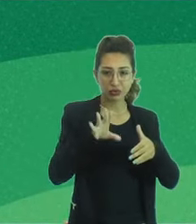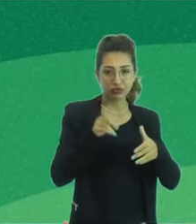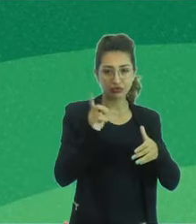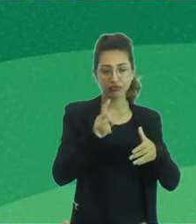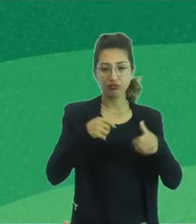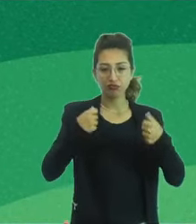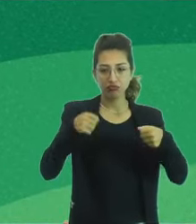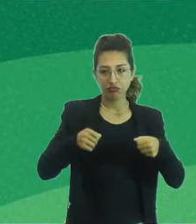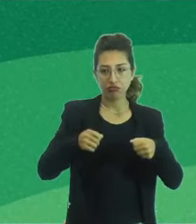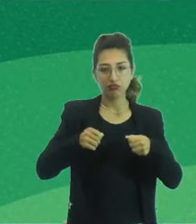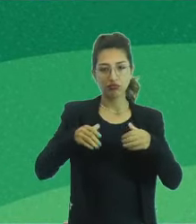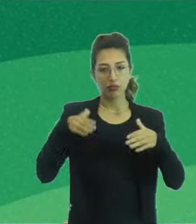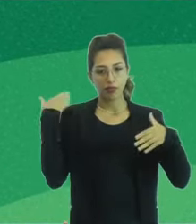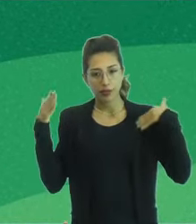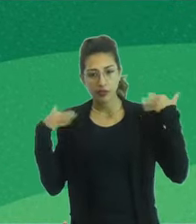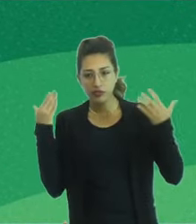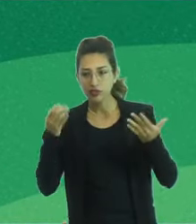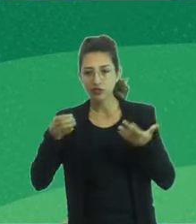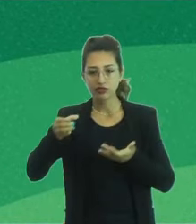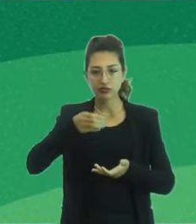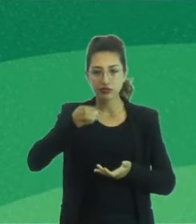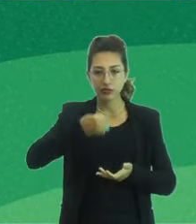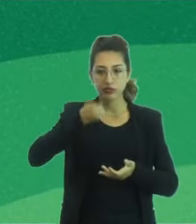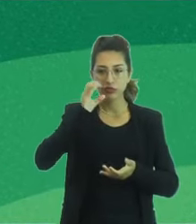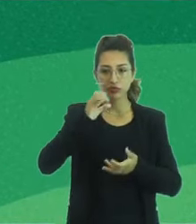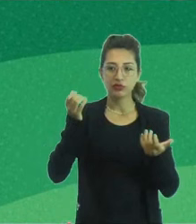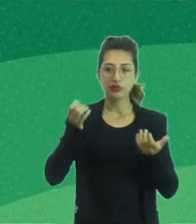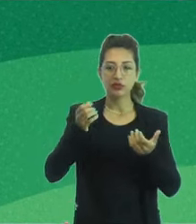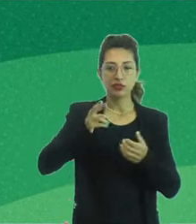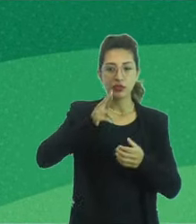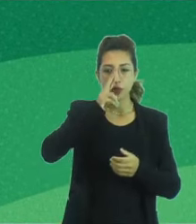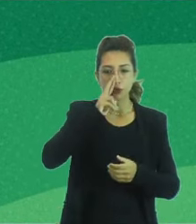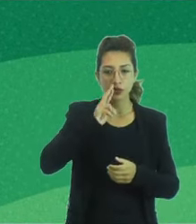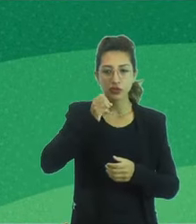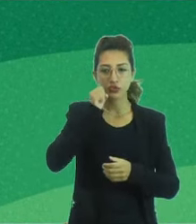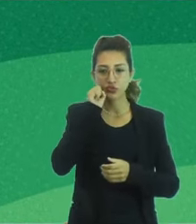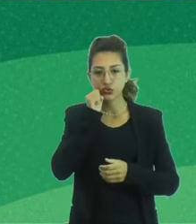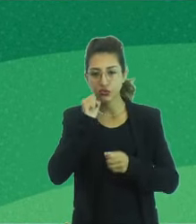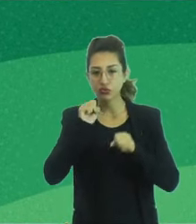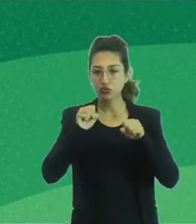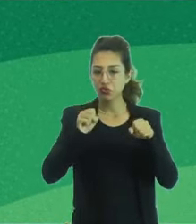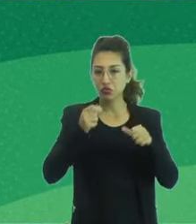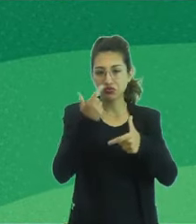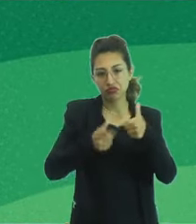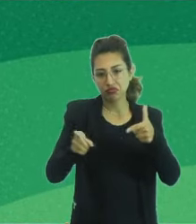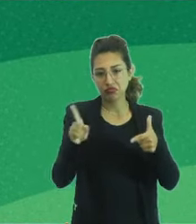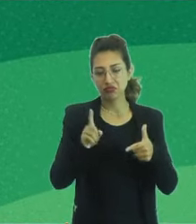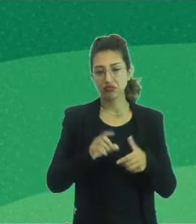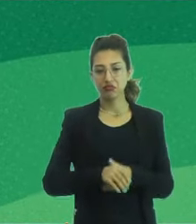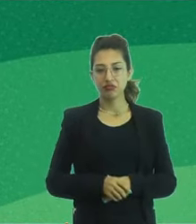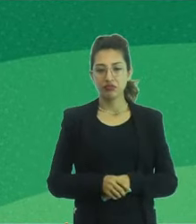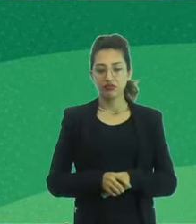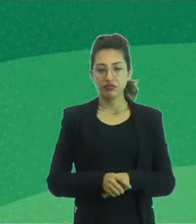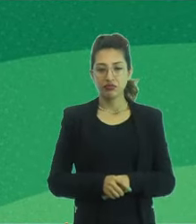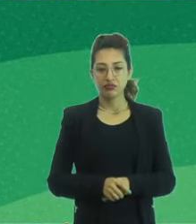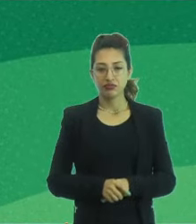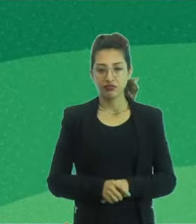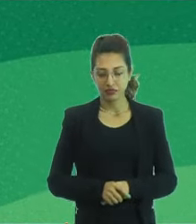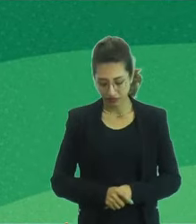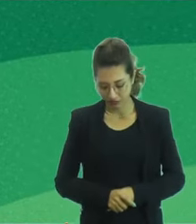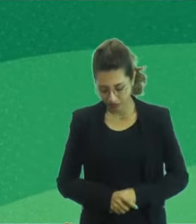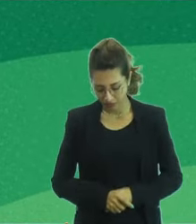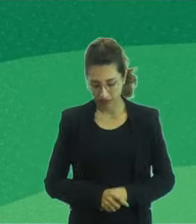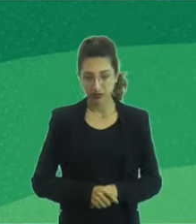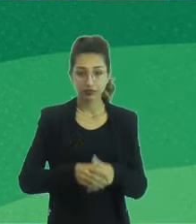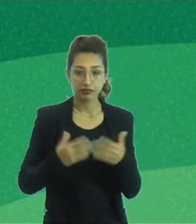tomar uma cerveja tem que para quem não bebe tem que sair tomar um refrigerante o suco não tem problema nenhum E aí a gente vê que